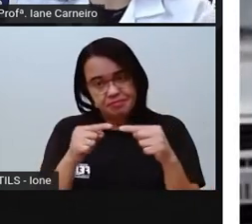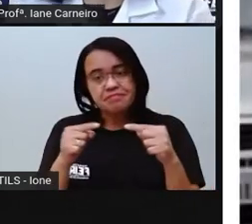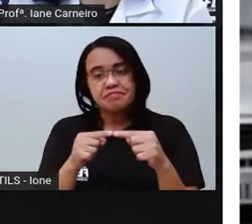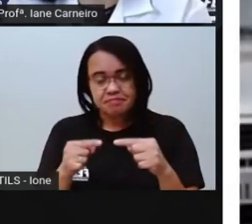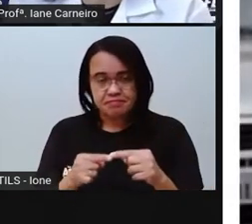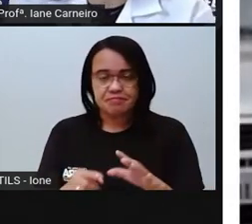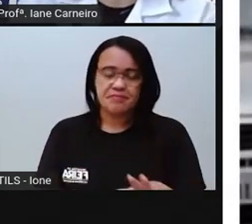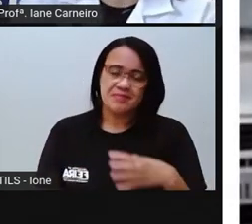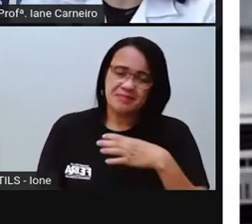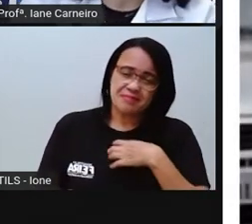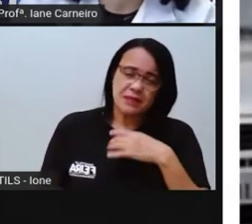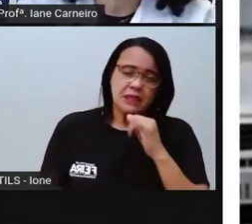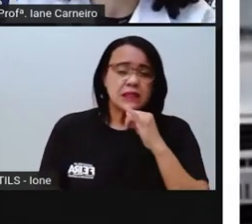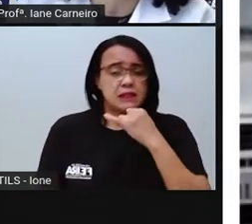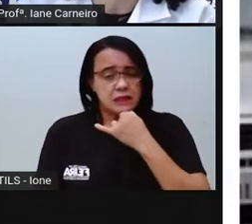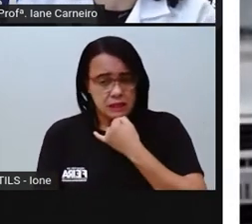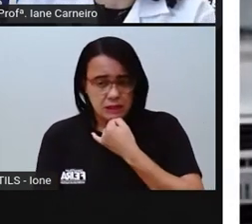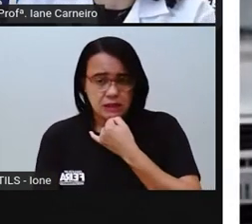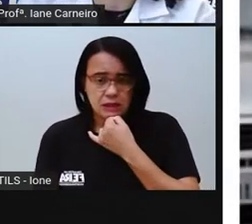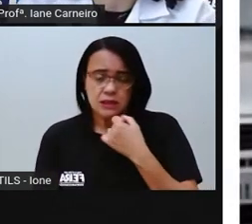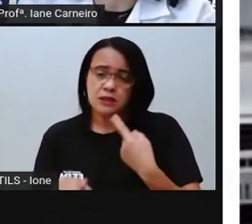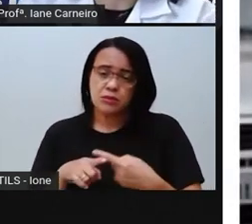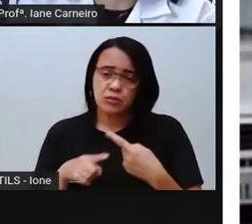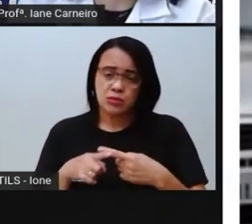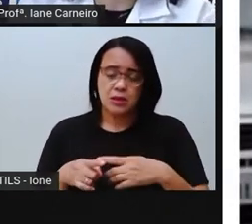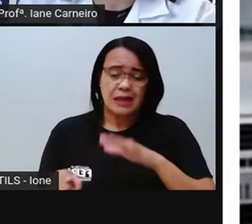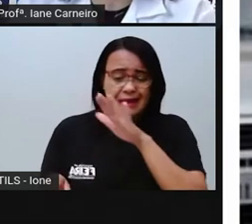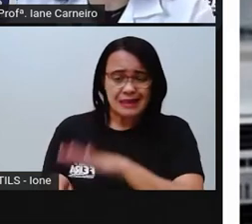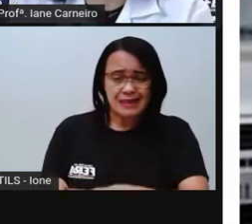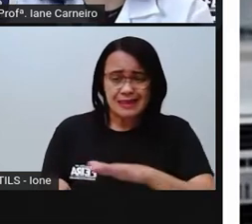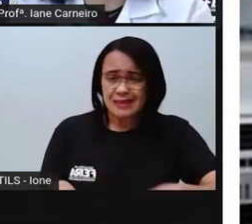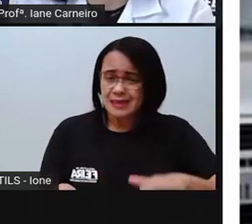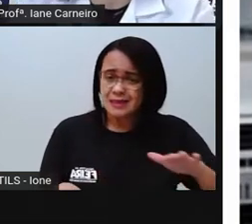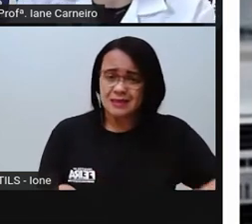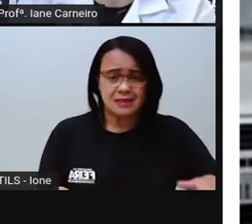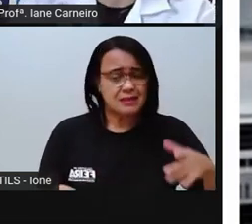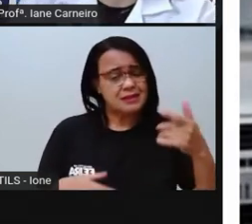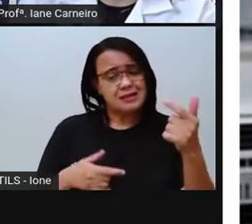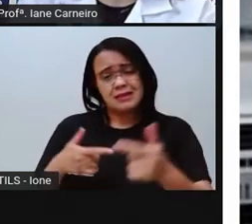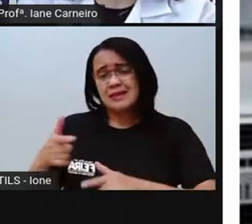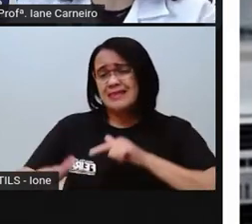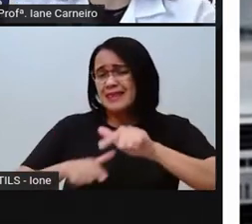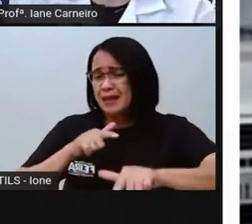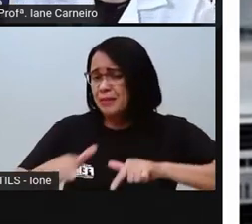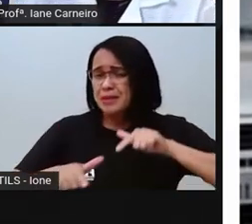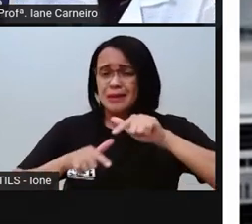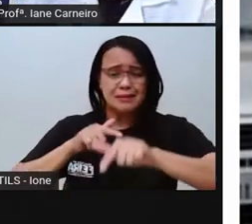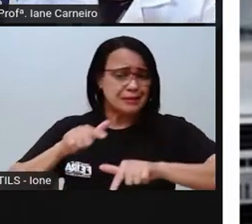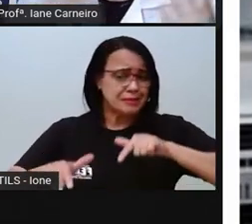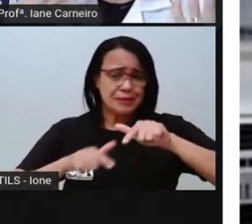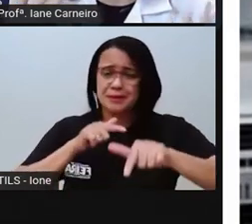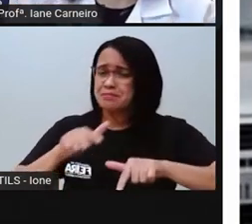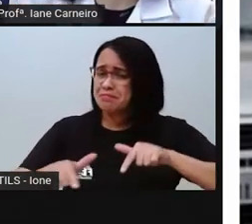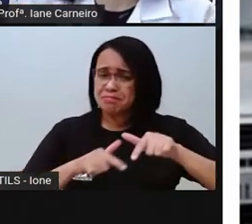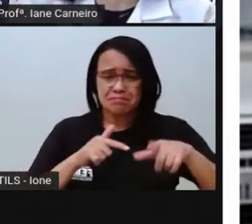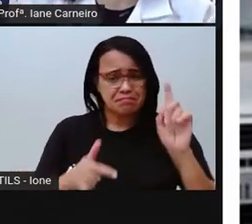que tem crianças que estão trabalhando no trânsito, né? É bem perigoso. E você